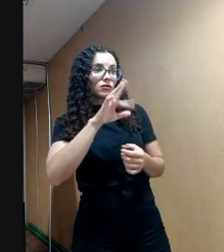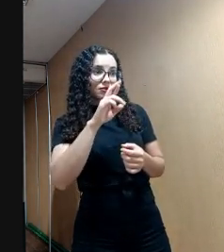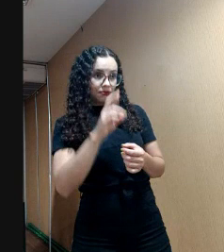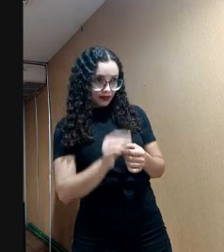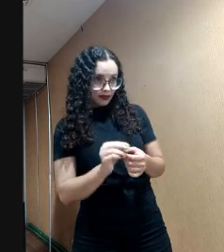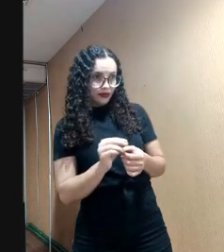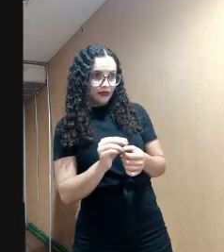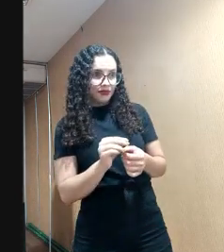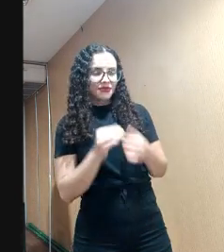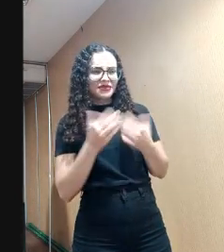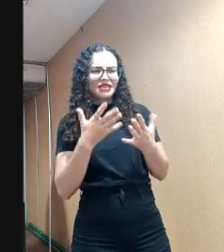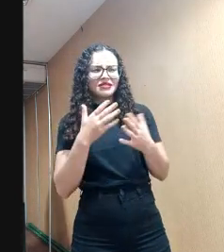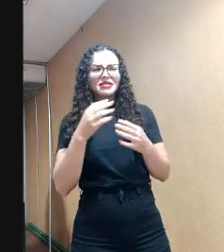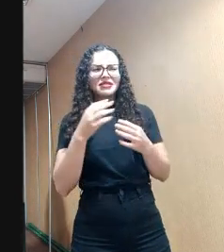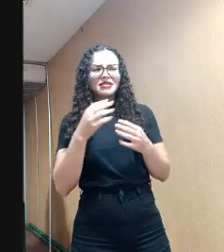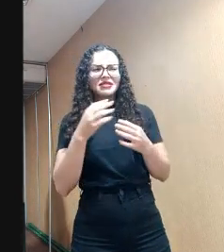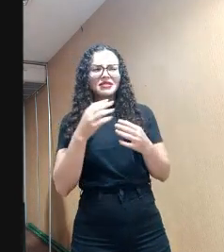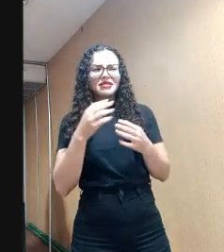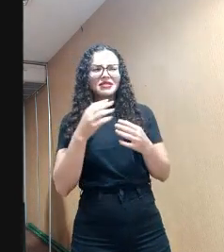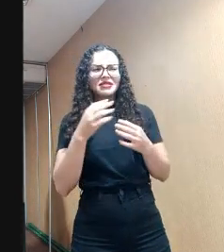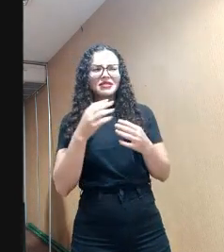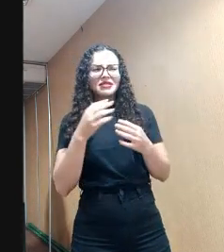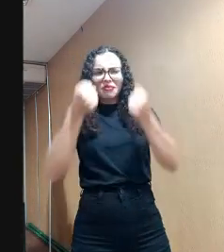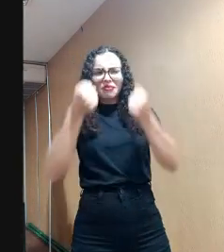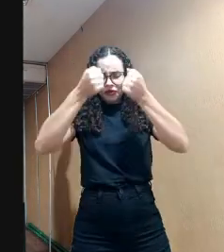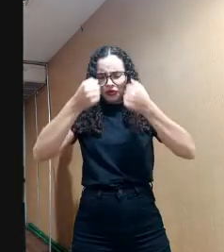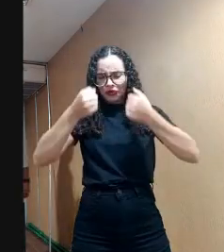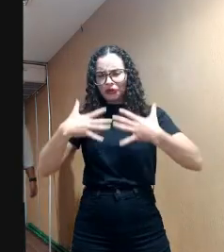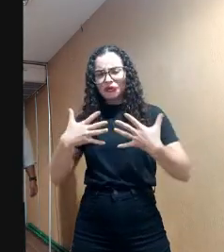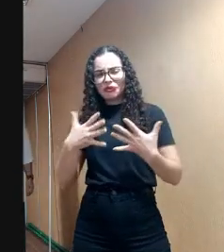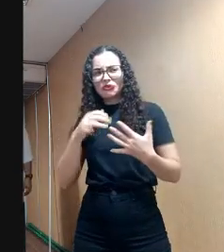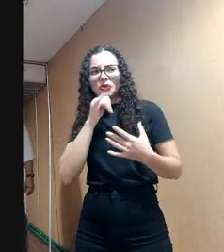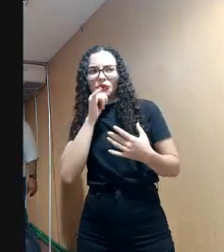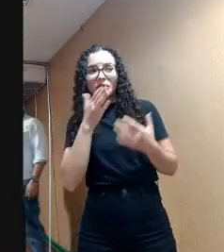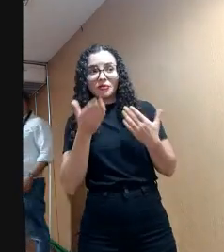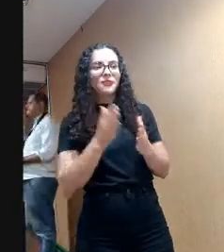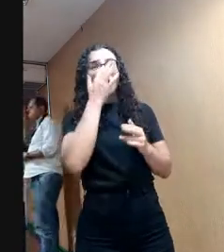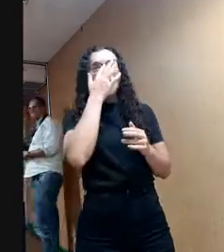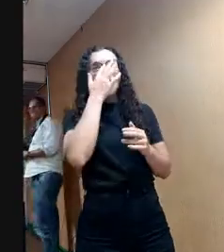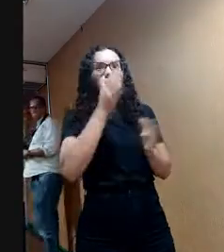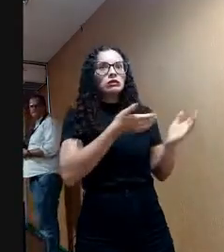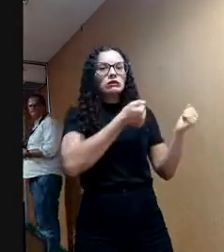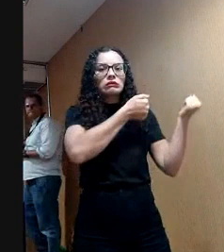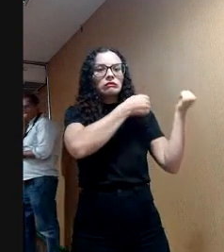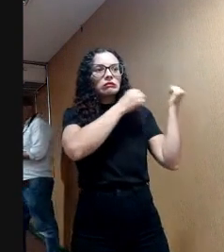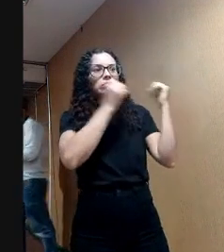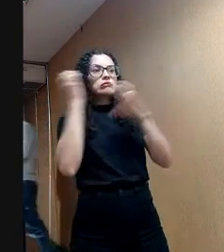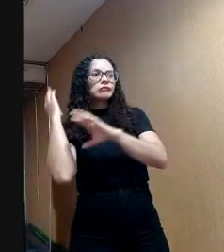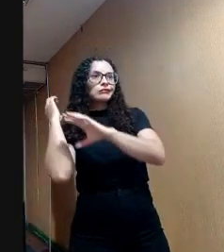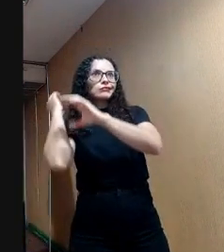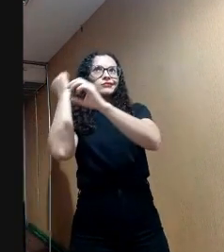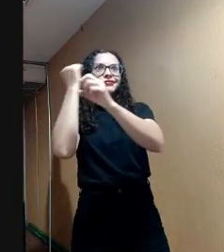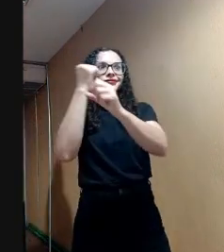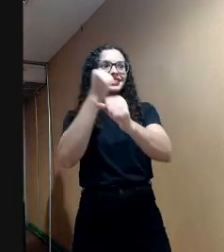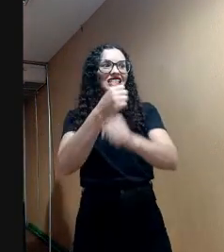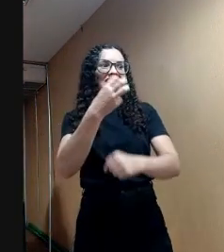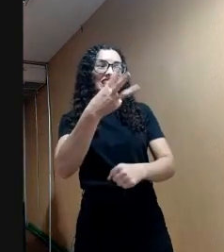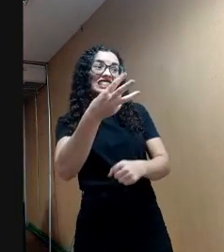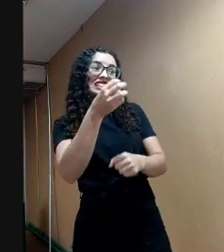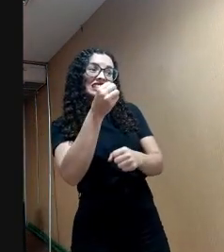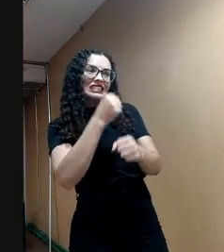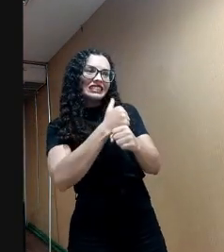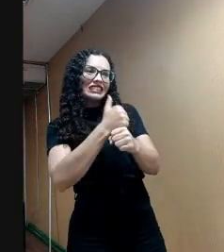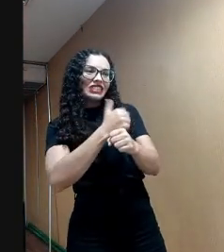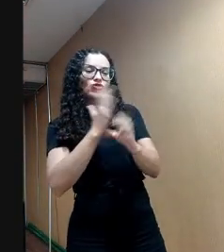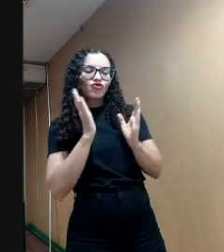história. Nesses 30 anos que comemoramos aqui no Campus Pesqueira, trazemos um pouquinho também dos fatos